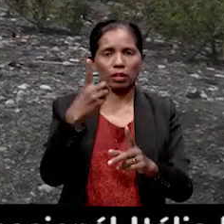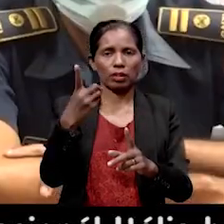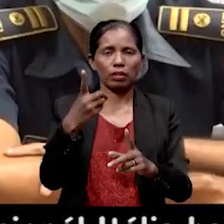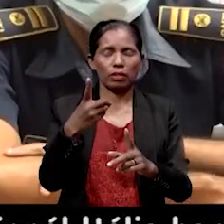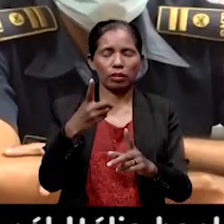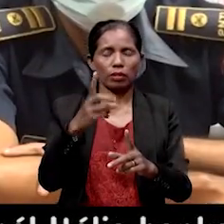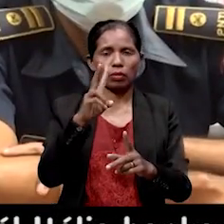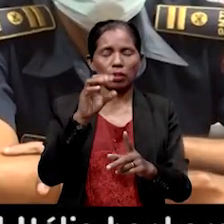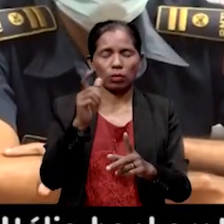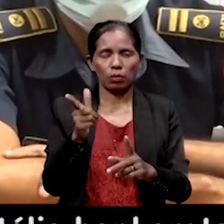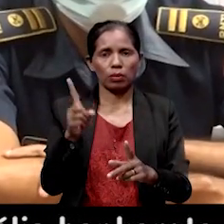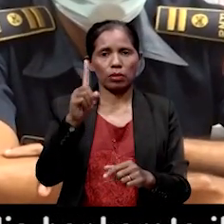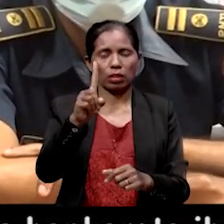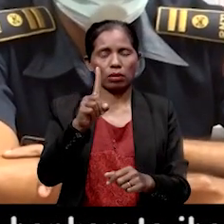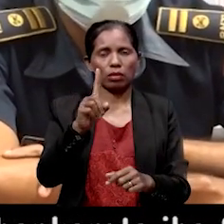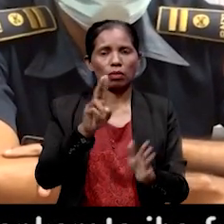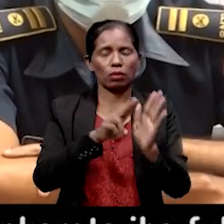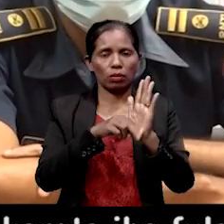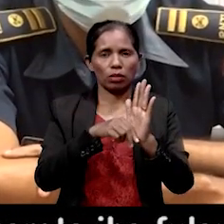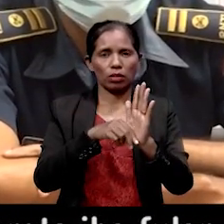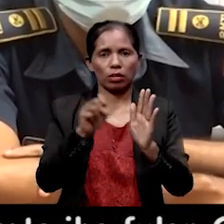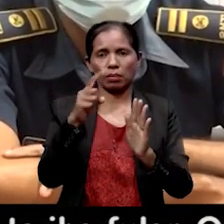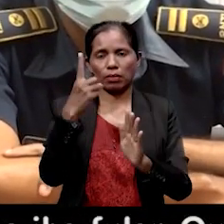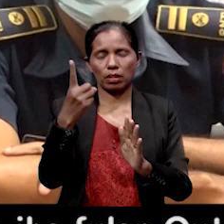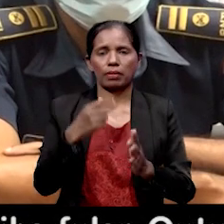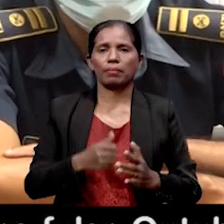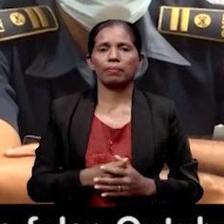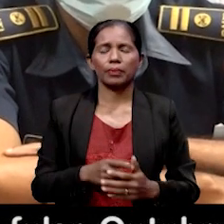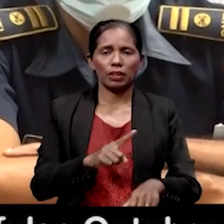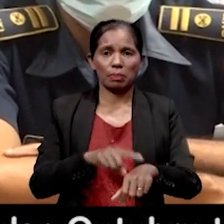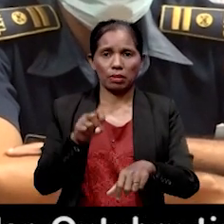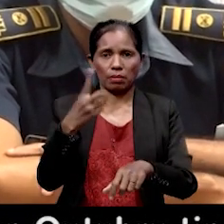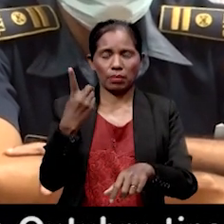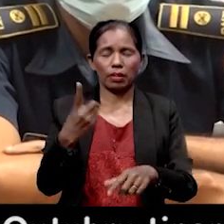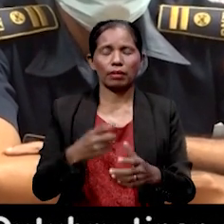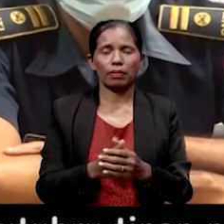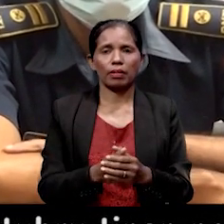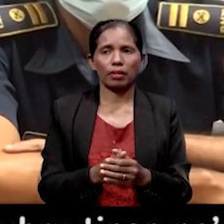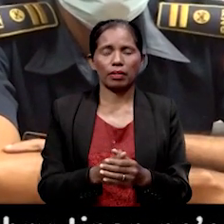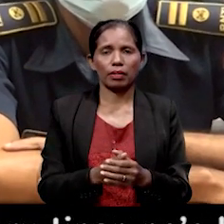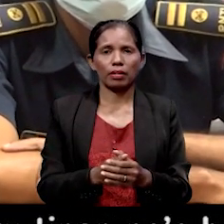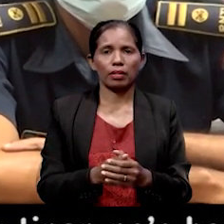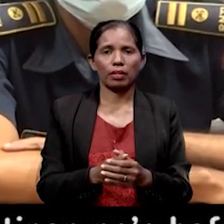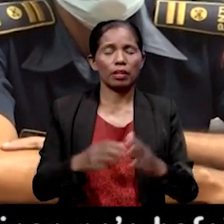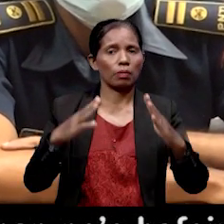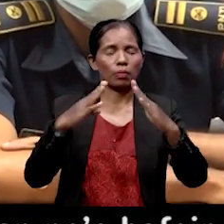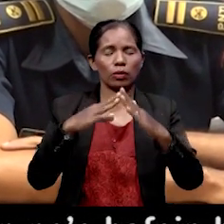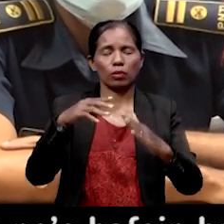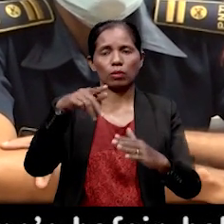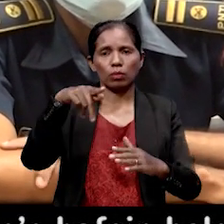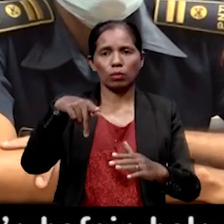23/11/2021, horas, mais ou menos 11 horas, posto UPF de Roknen,